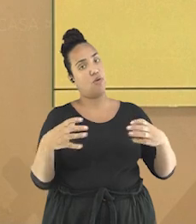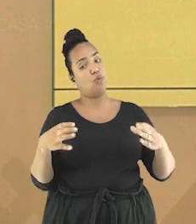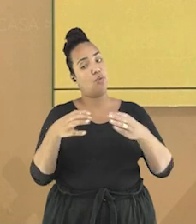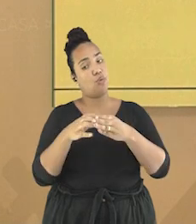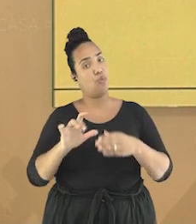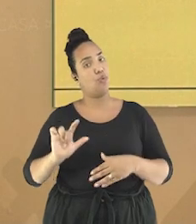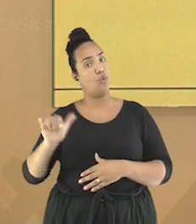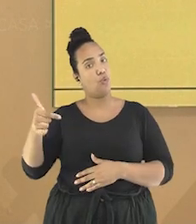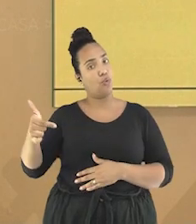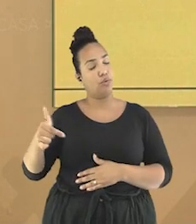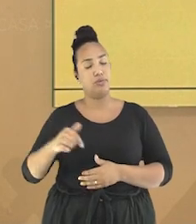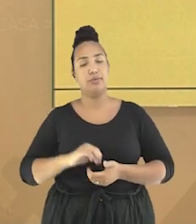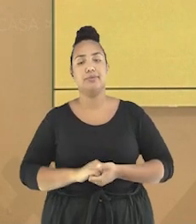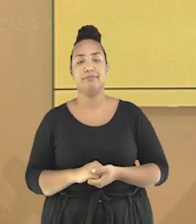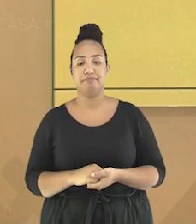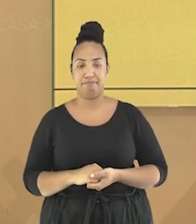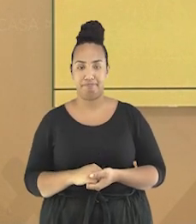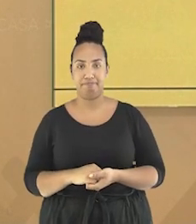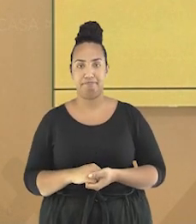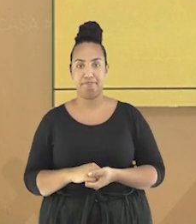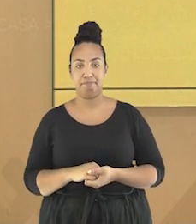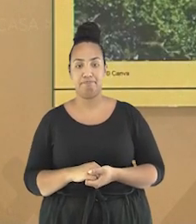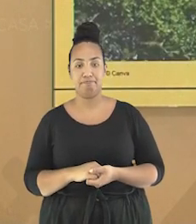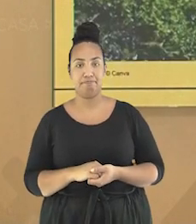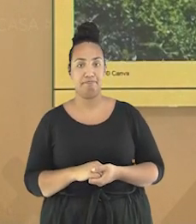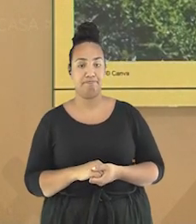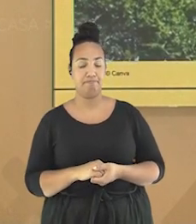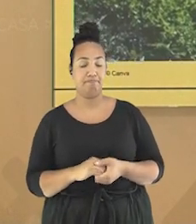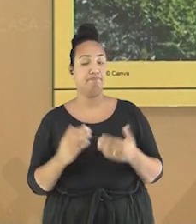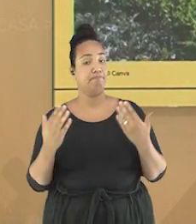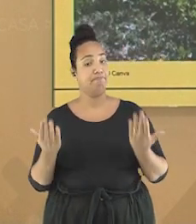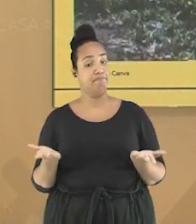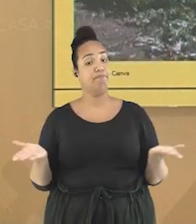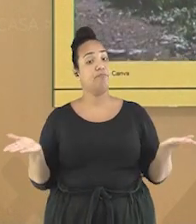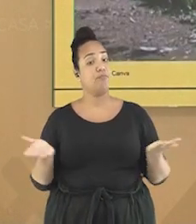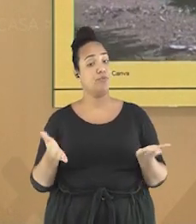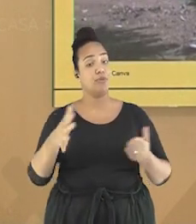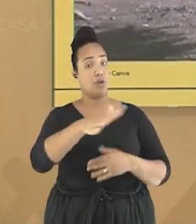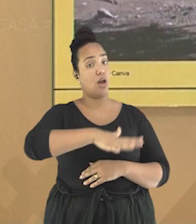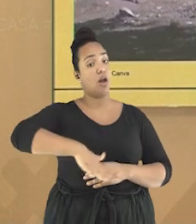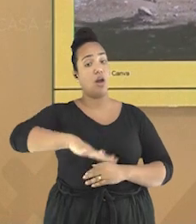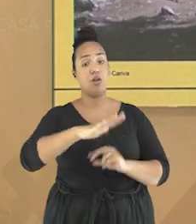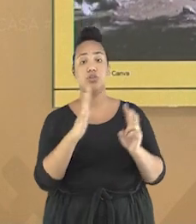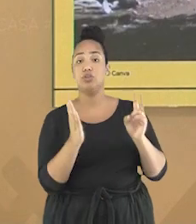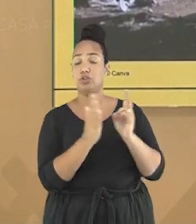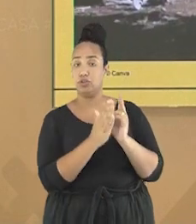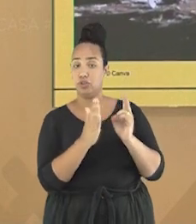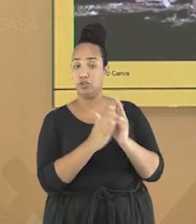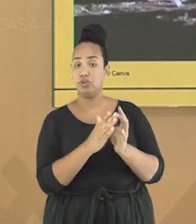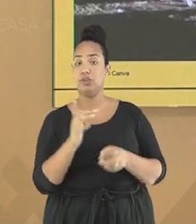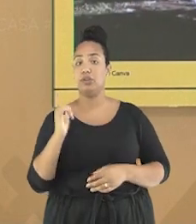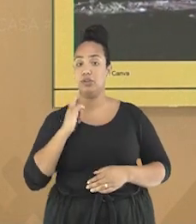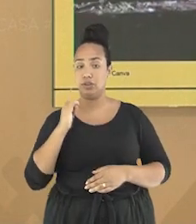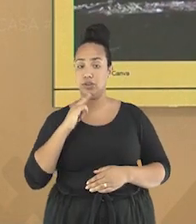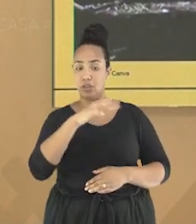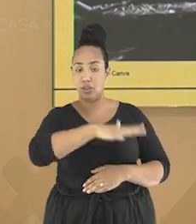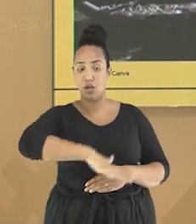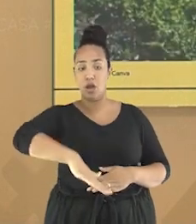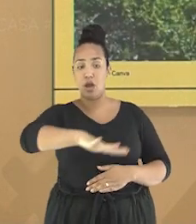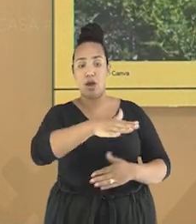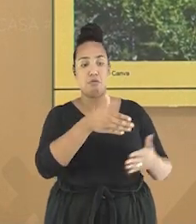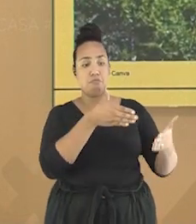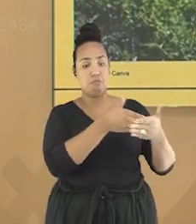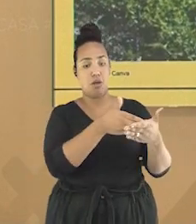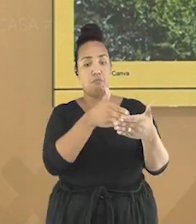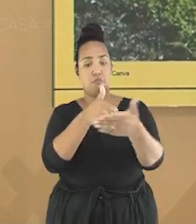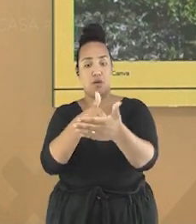indígena que já vivia ali. Nos dias de hoje, as terras indígenas são territórios legalmente demarcados